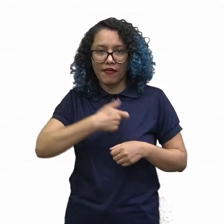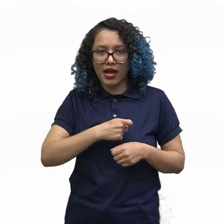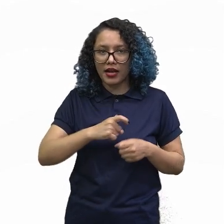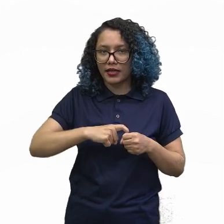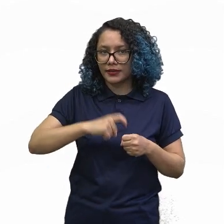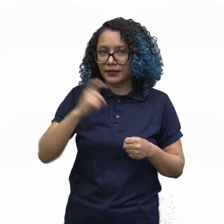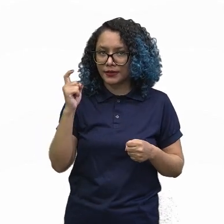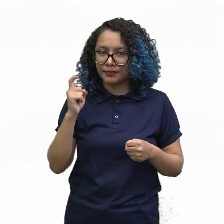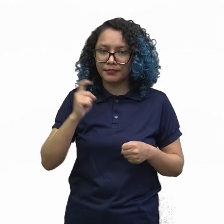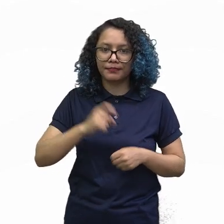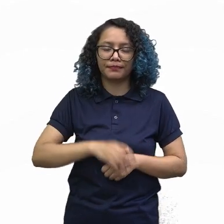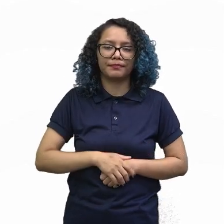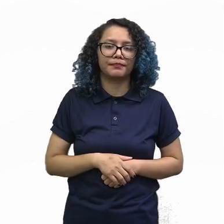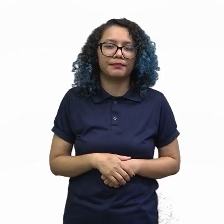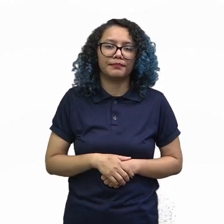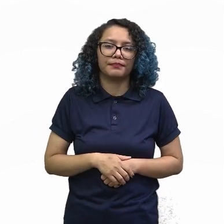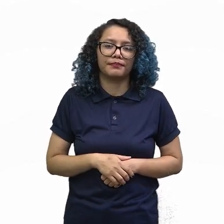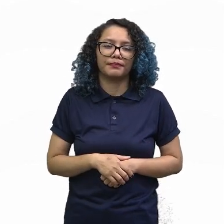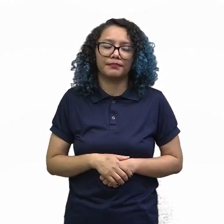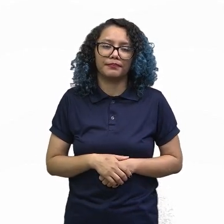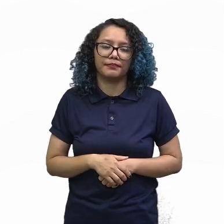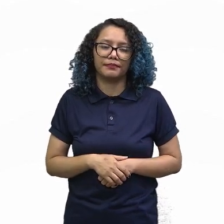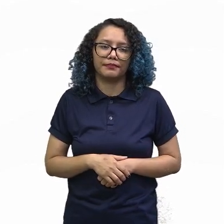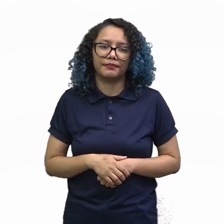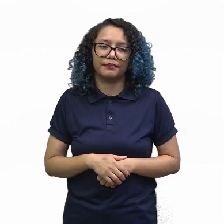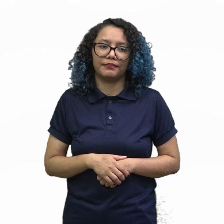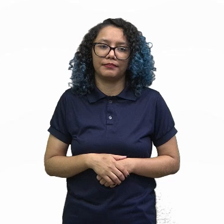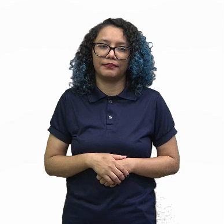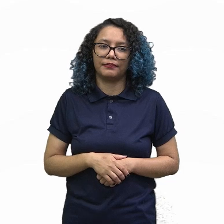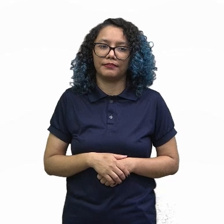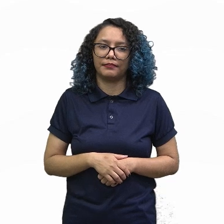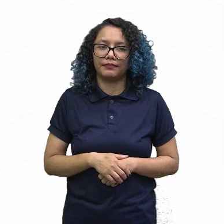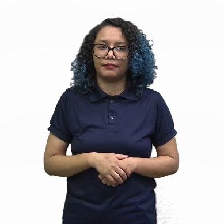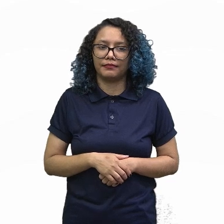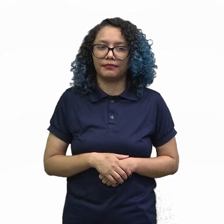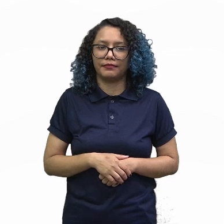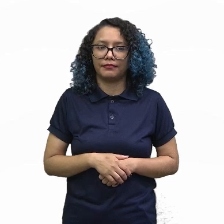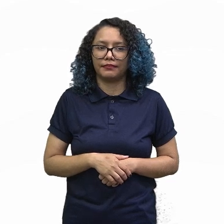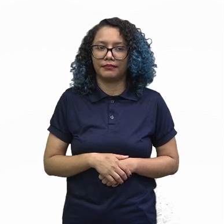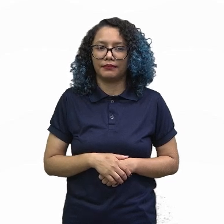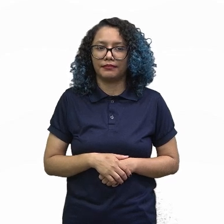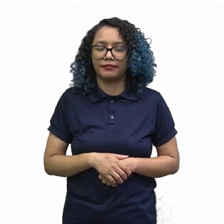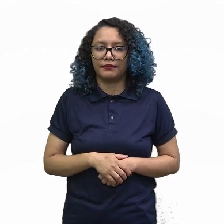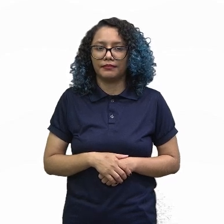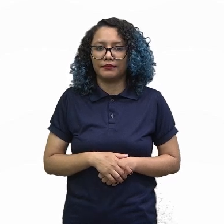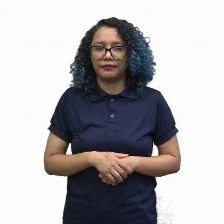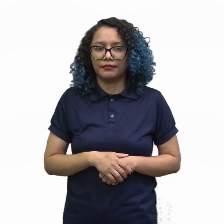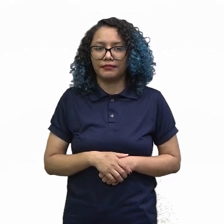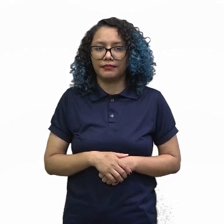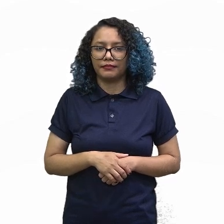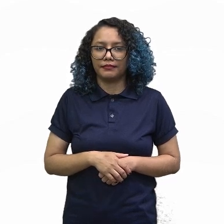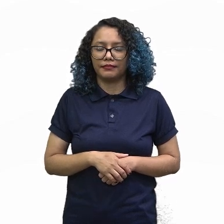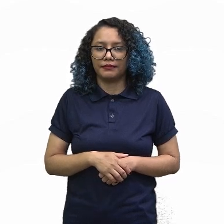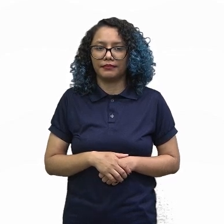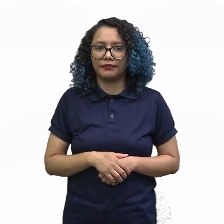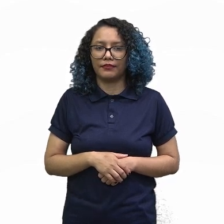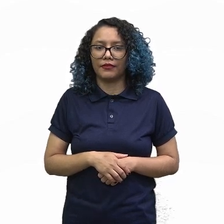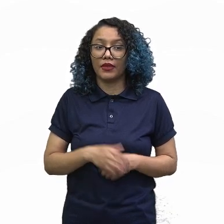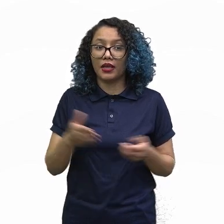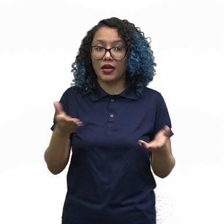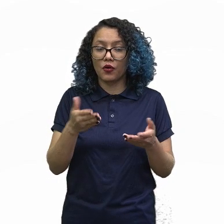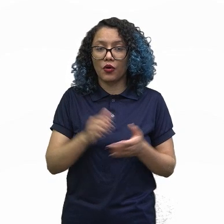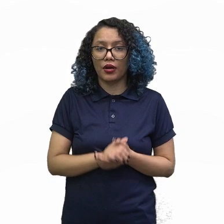E caminhando para a compreensão da era Vargas, nós temos um último período, que é